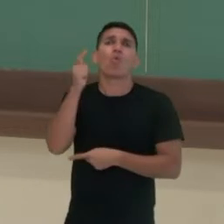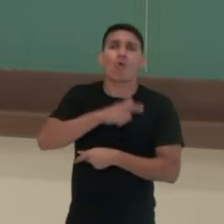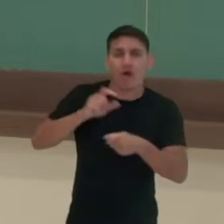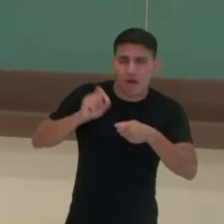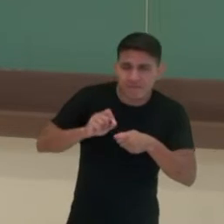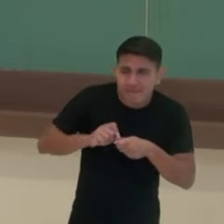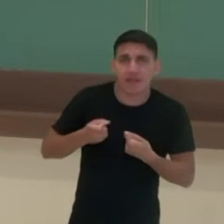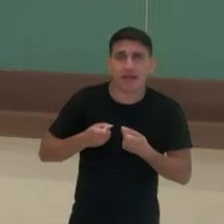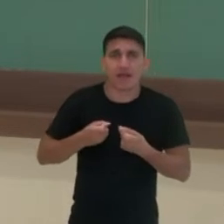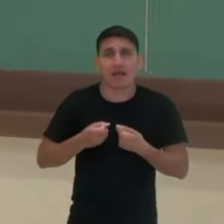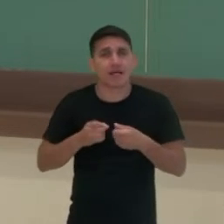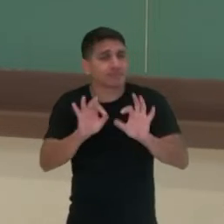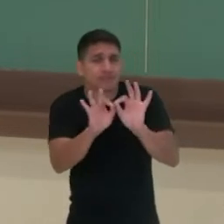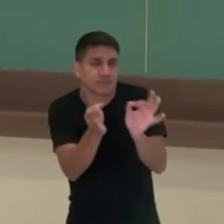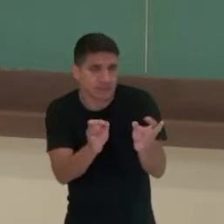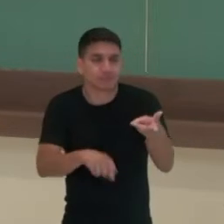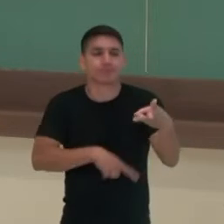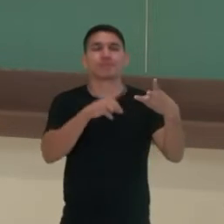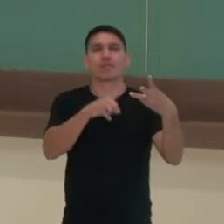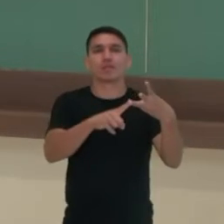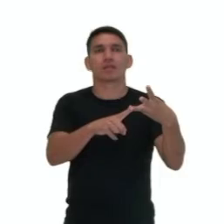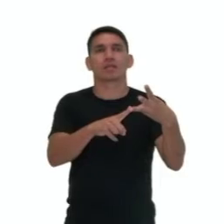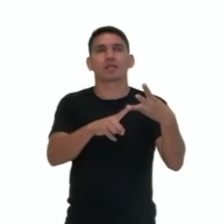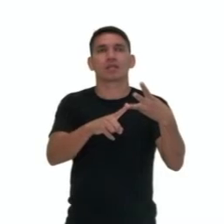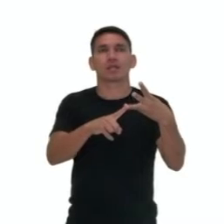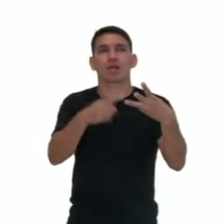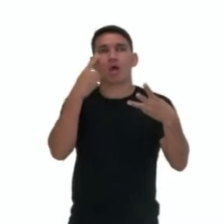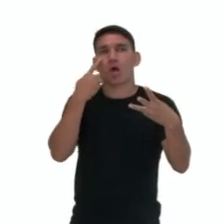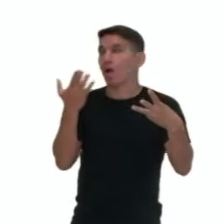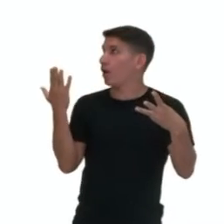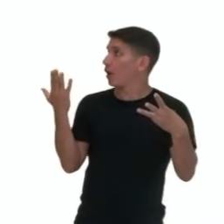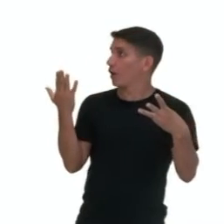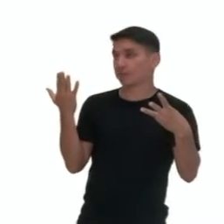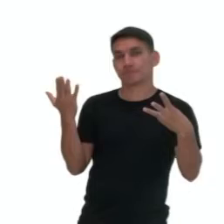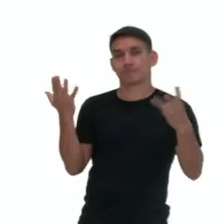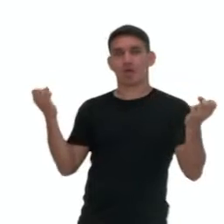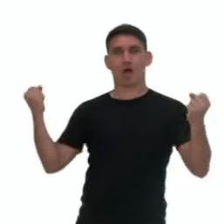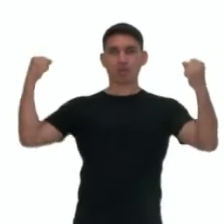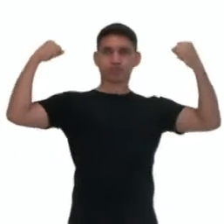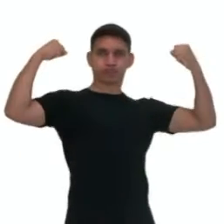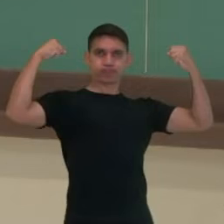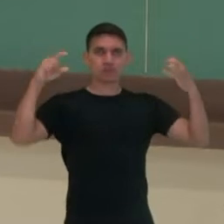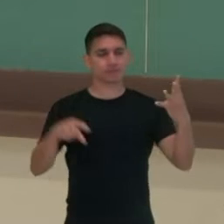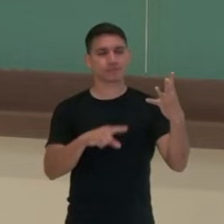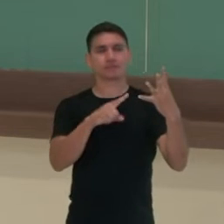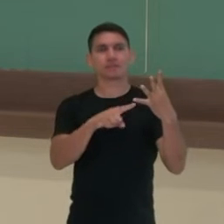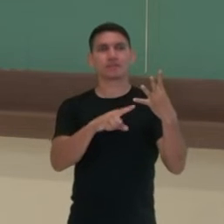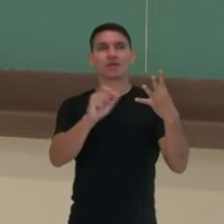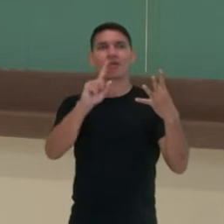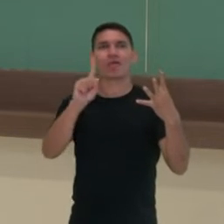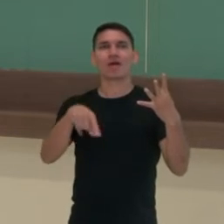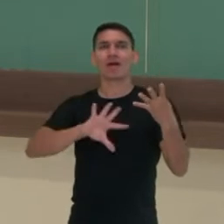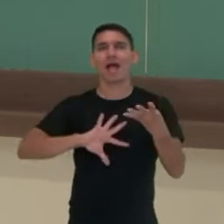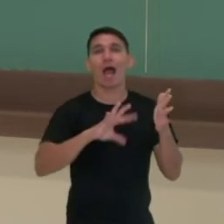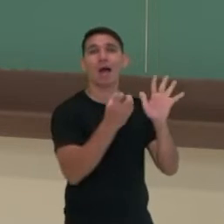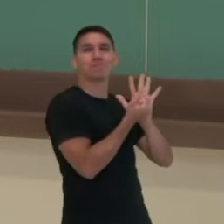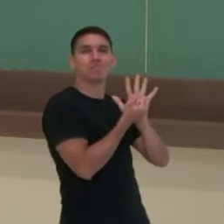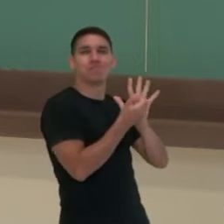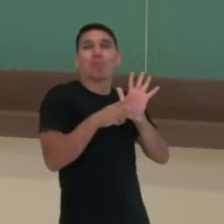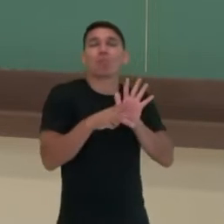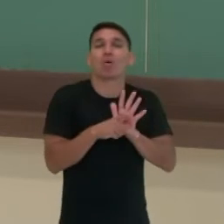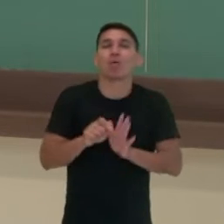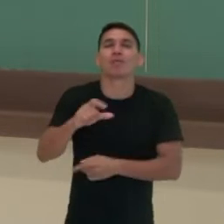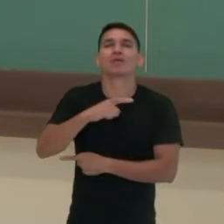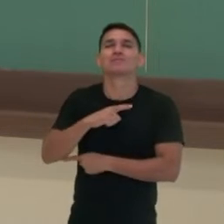né, com facilidade. Fisiculturismo aqui, né, como na imagem, e o CrossFit, que é aquela marca, né,